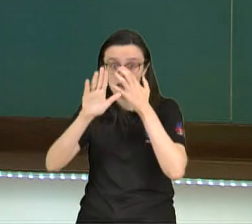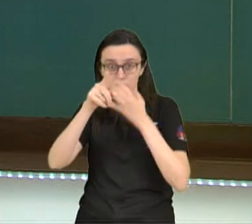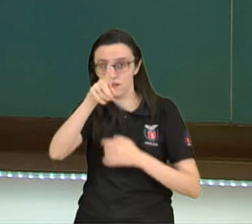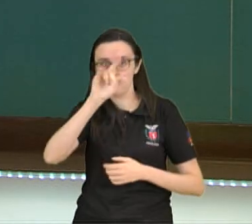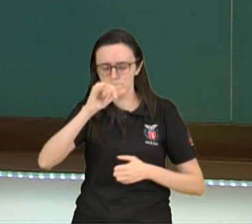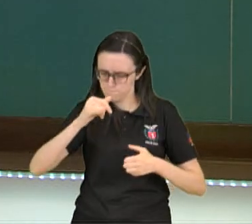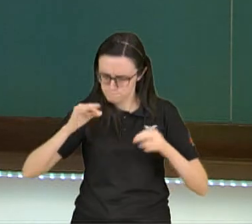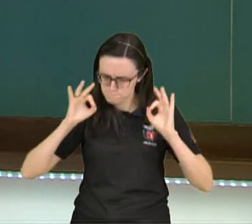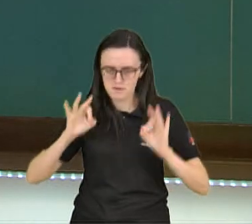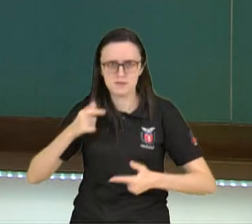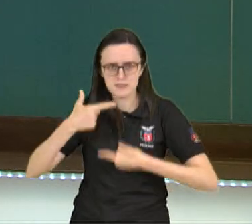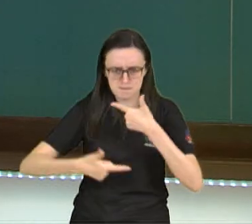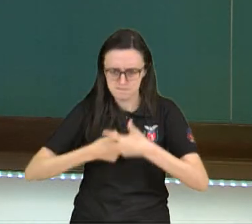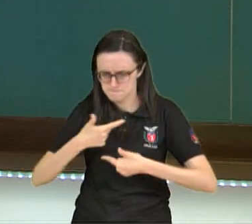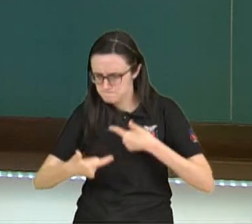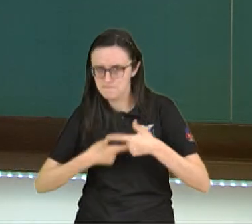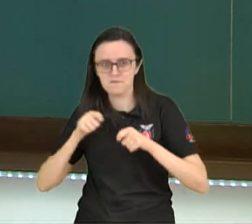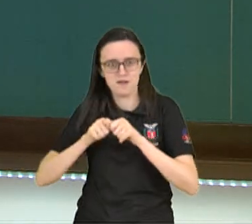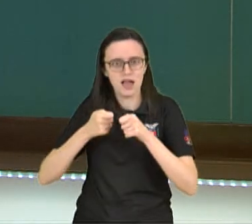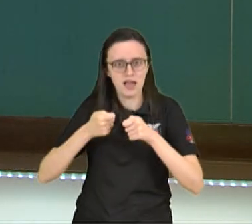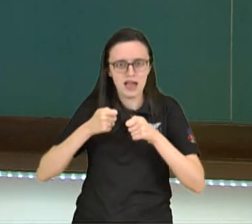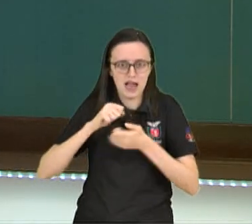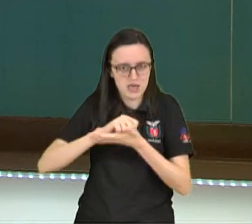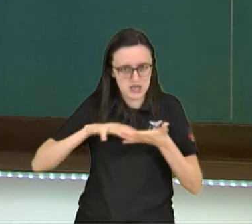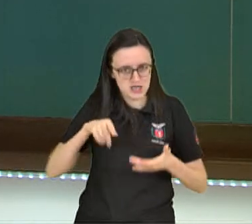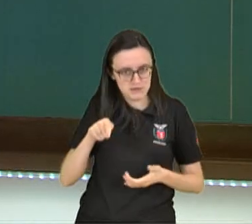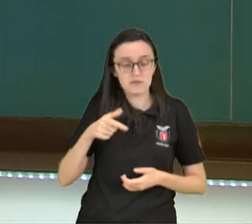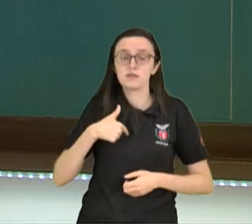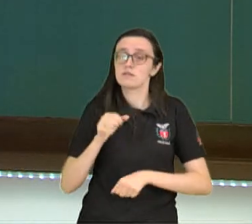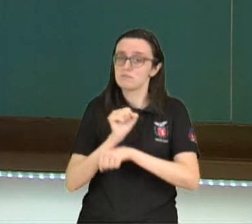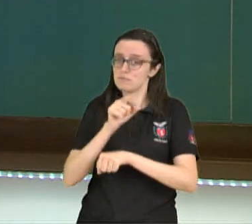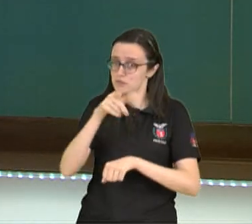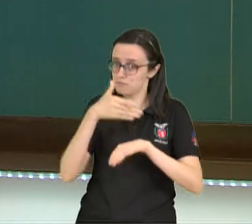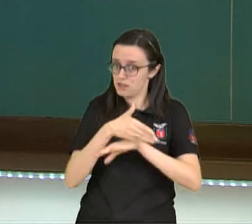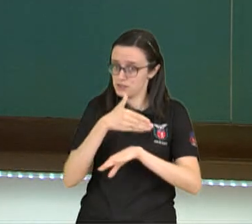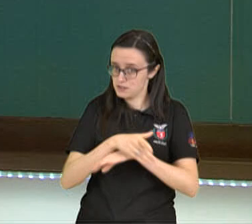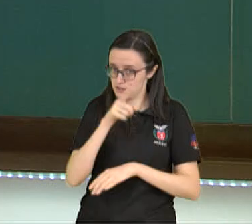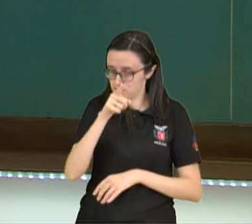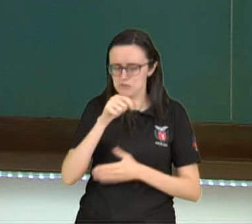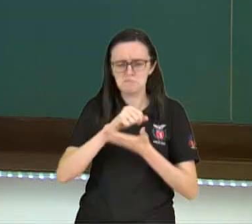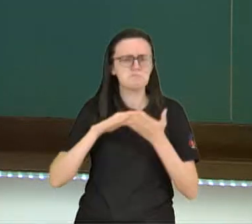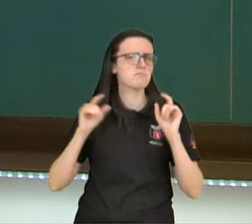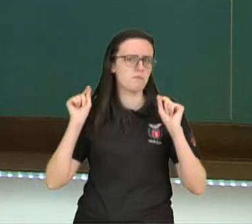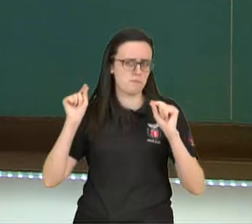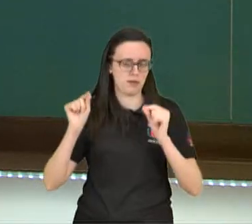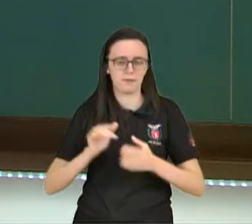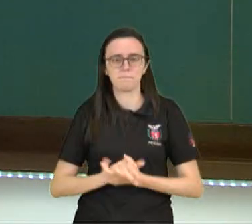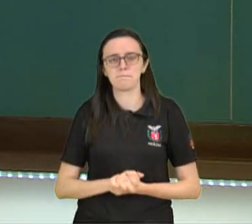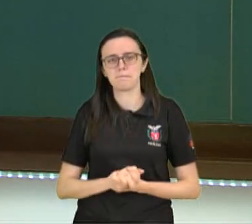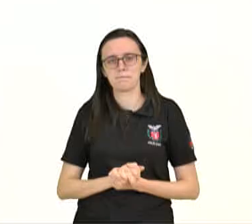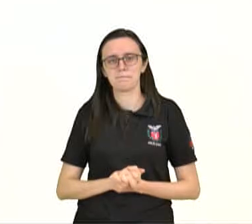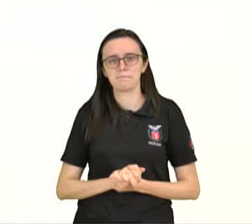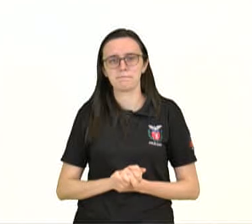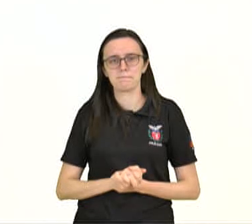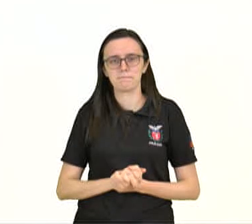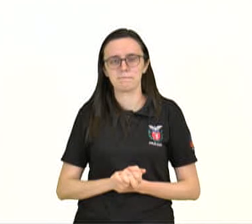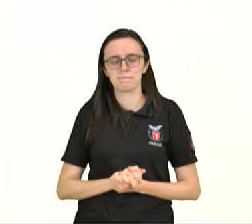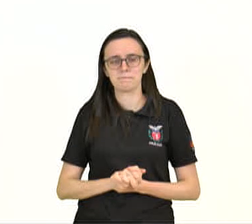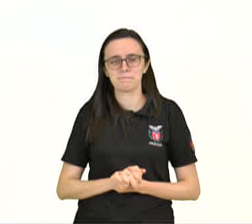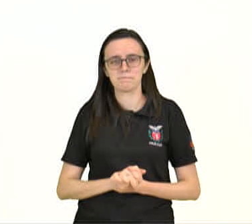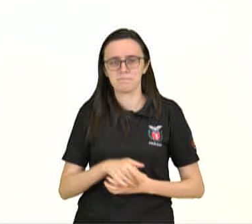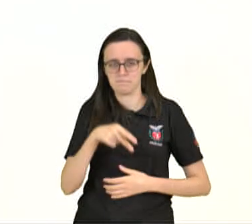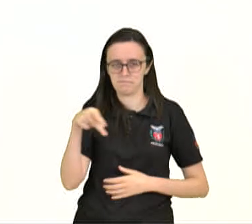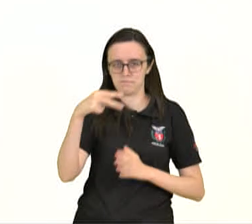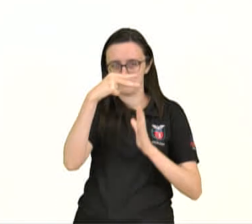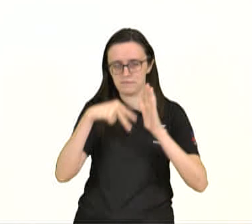colocar a mão na massa mesmo, vão fazer uma atividade aí. E eu espero que vocês participem. Que atividade é essa? Agora te